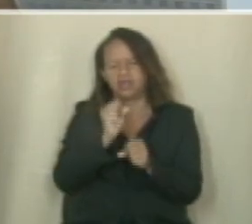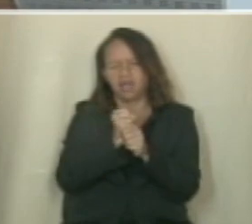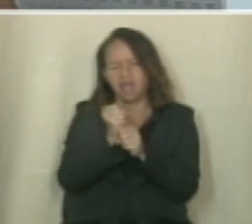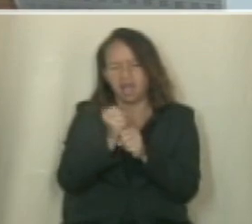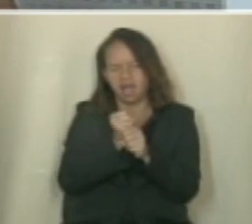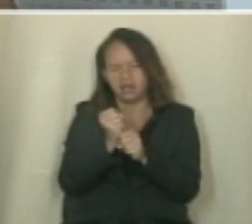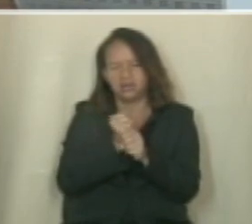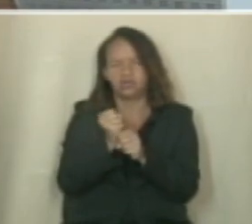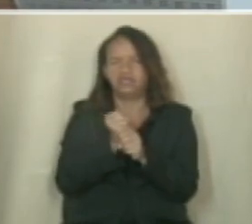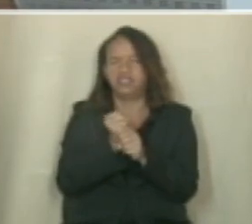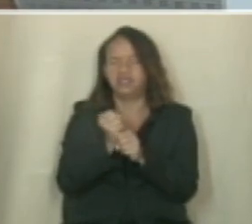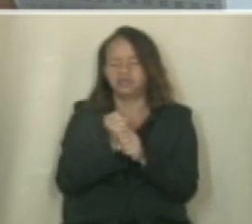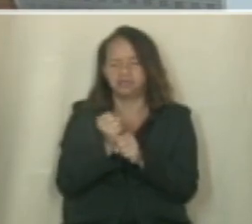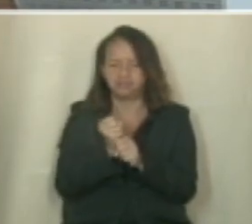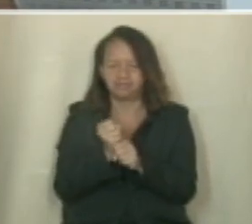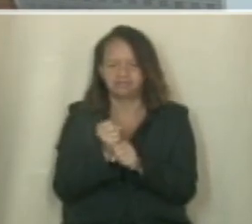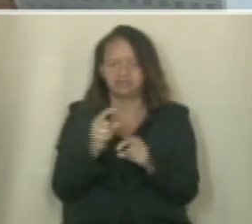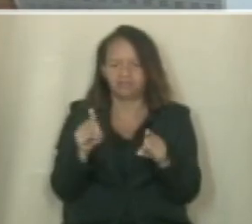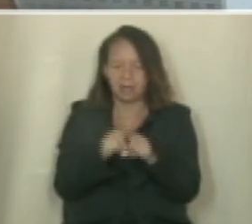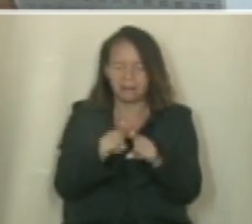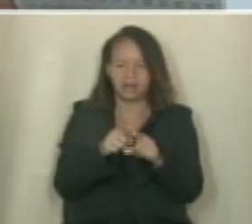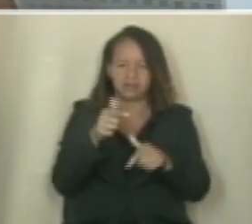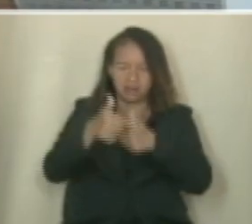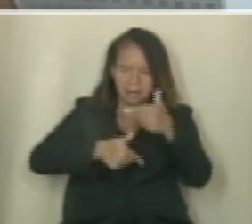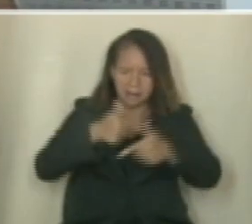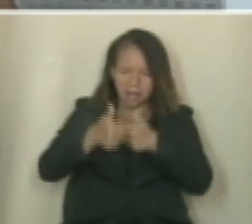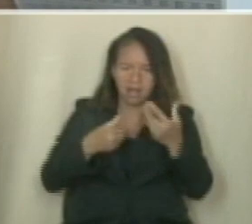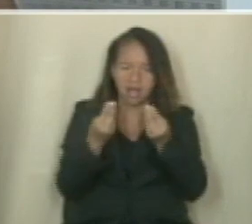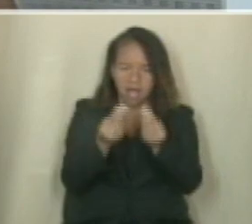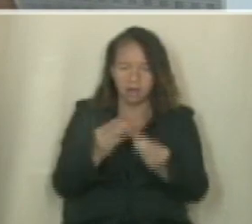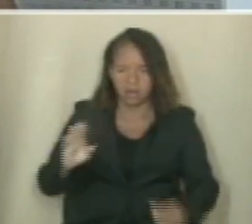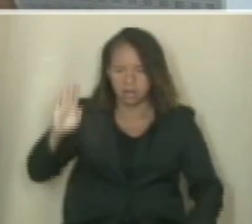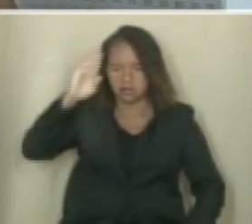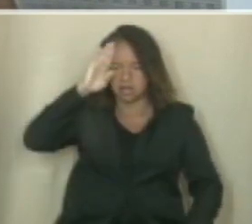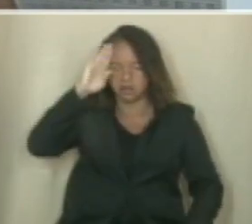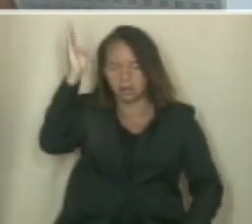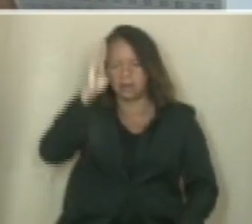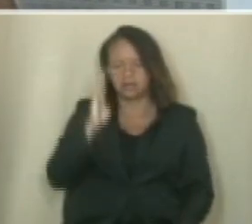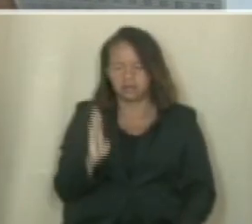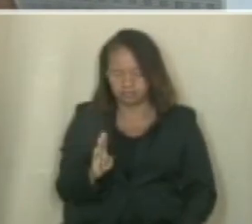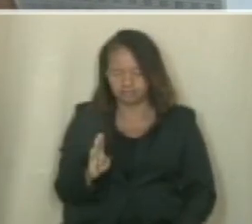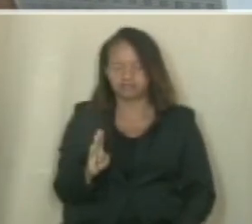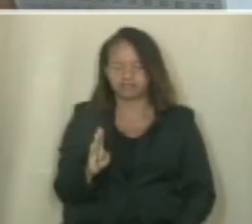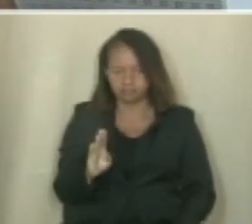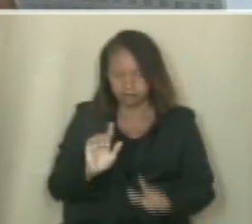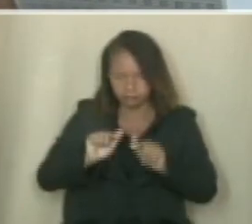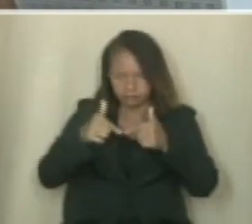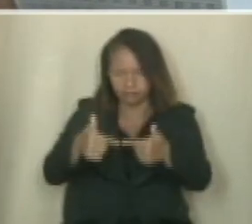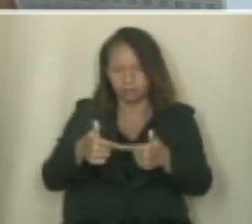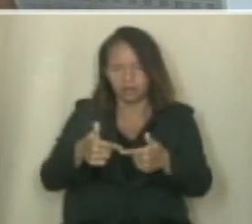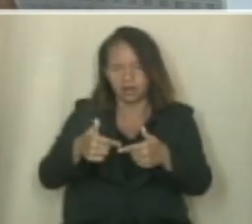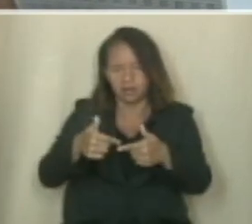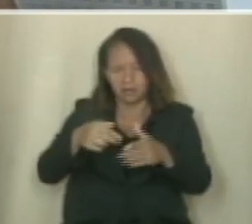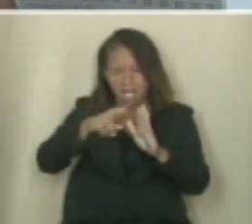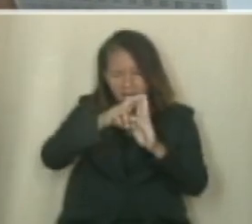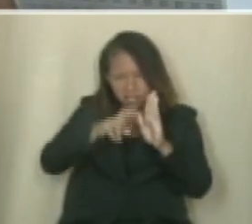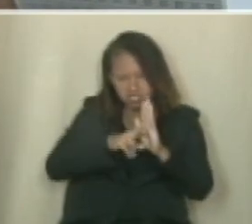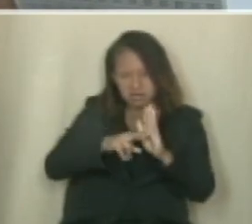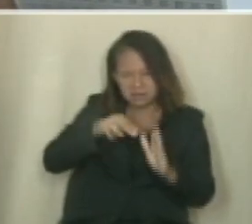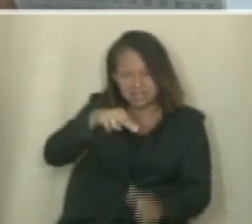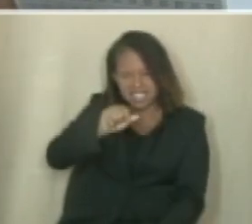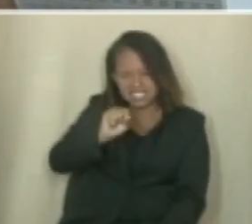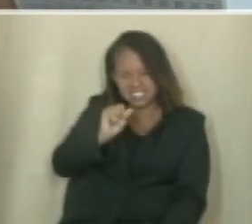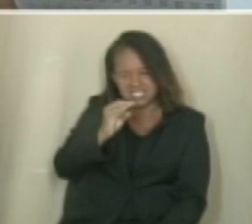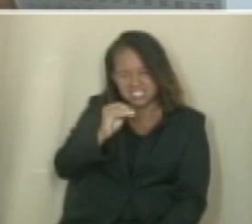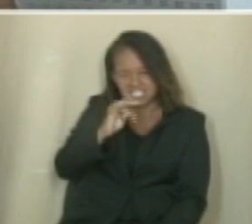do embarque deles para servir ao Exército Brasileiro e lutar contra o regime nazista na